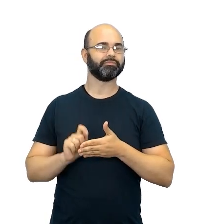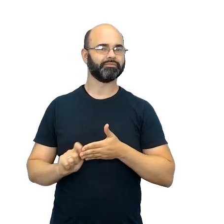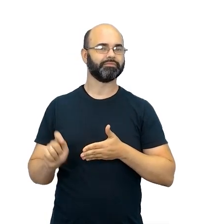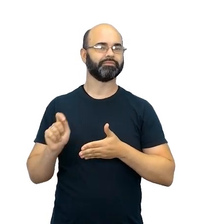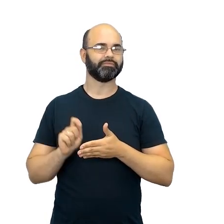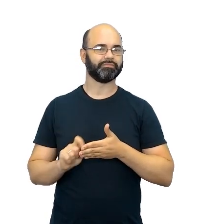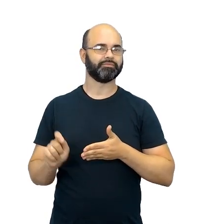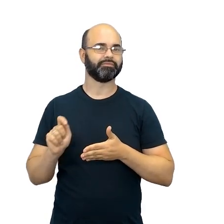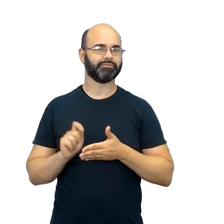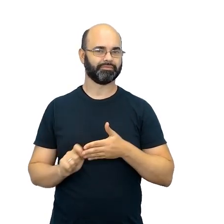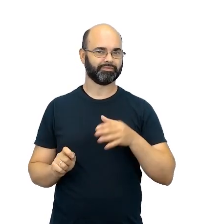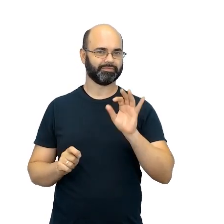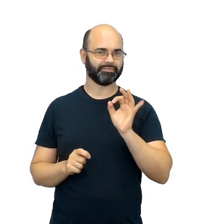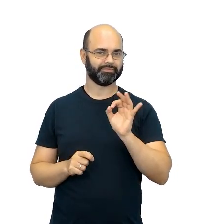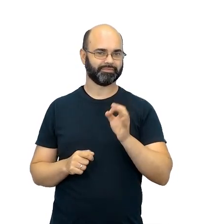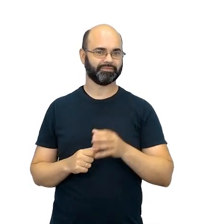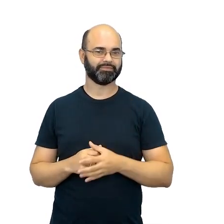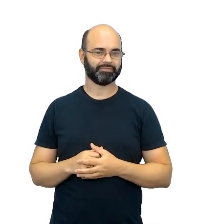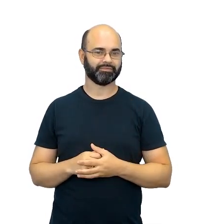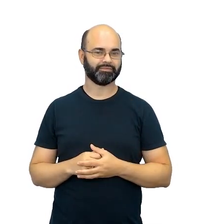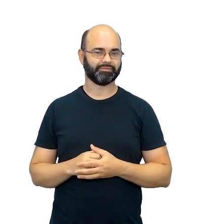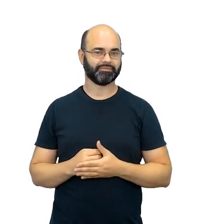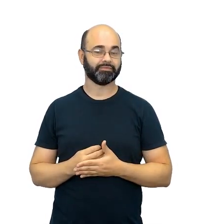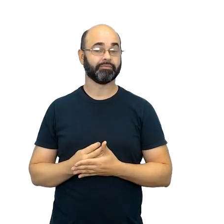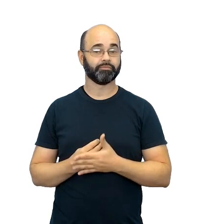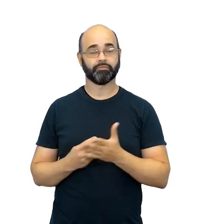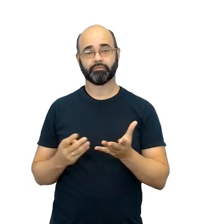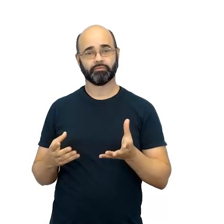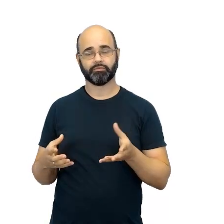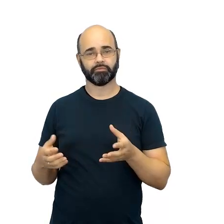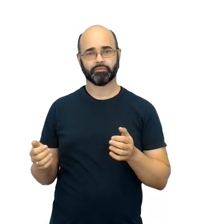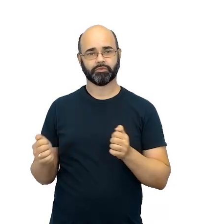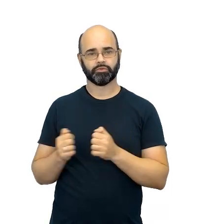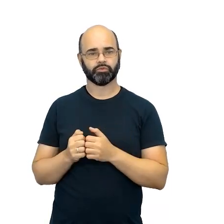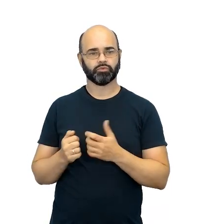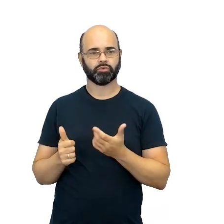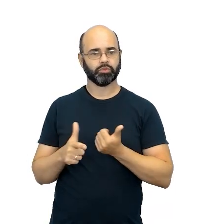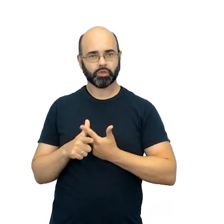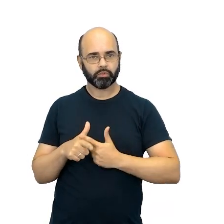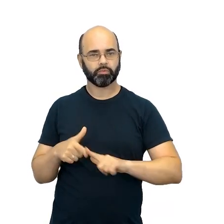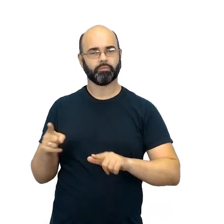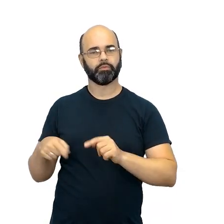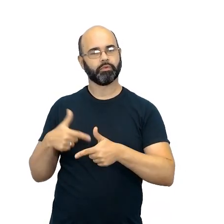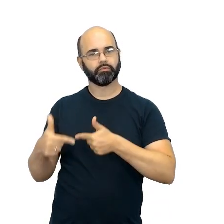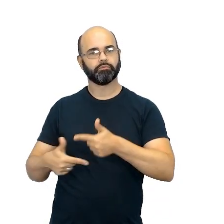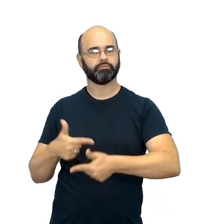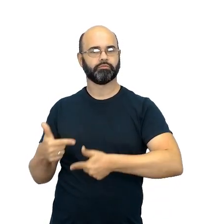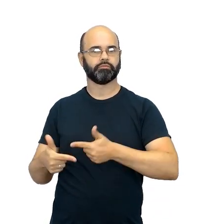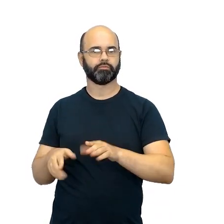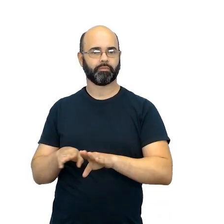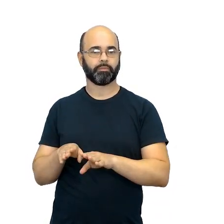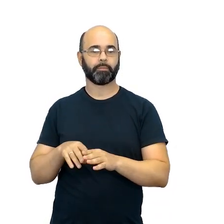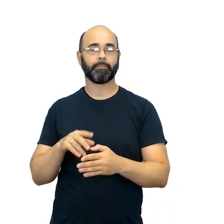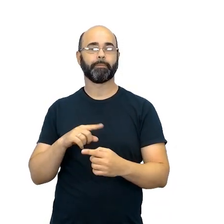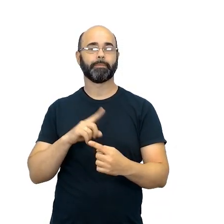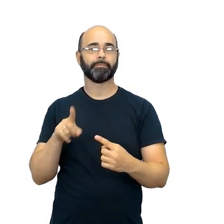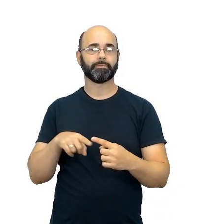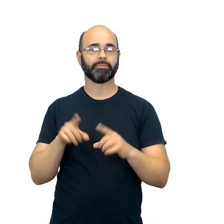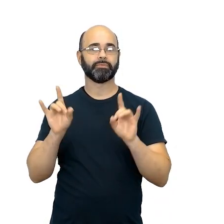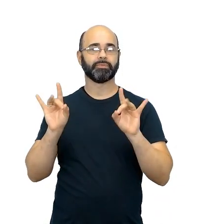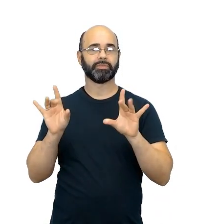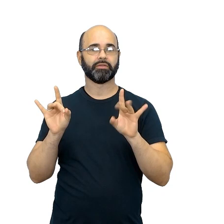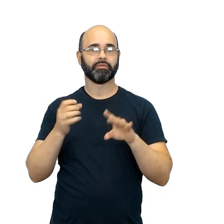volta, né, nessa ideia do relatório e ele pode trabalhar com isso também. O objetivo específico 2